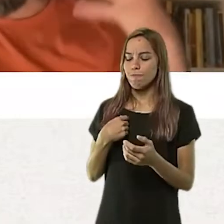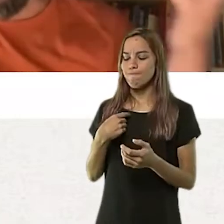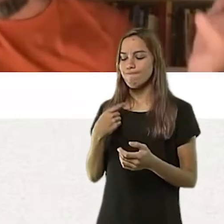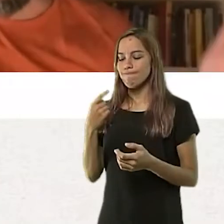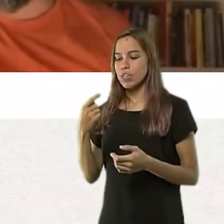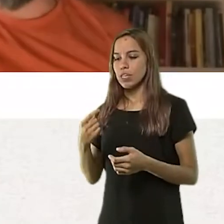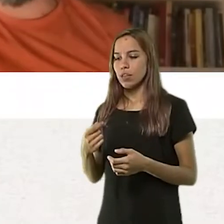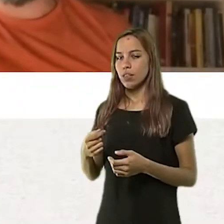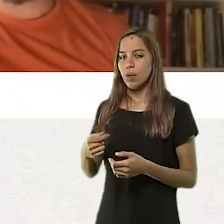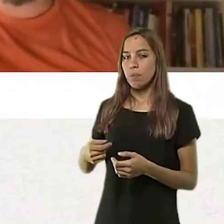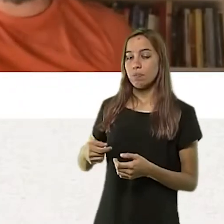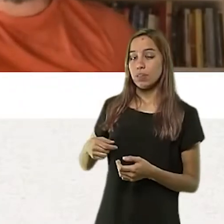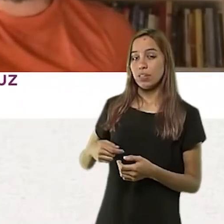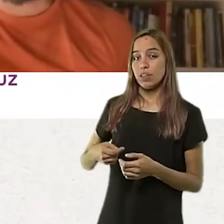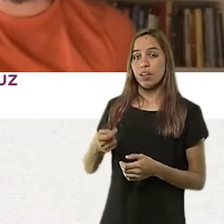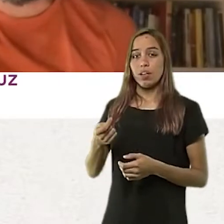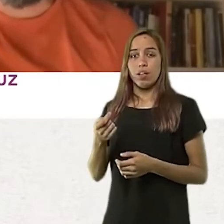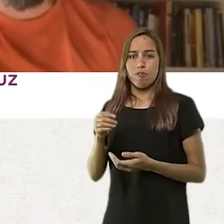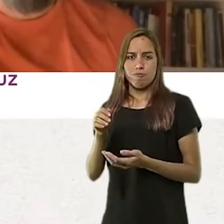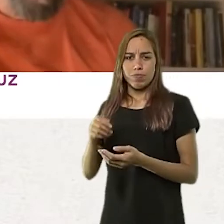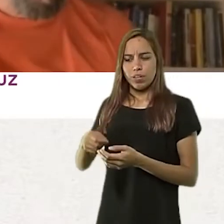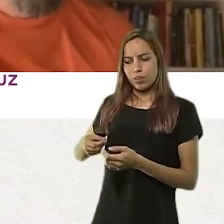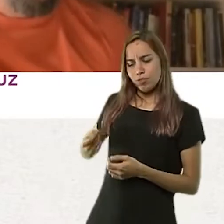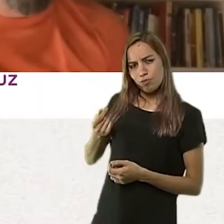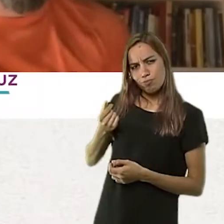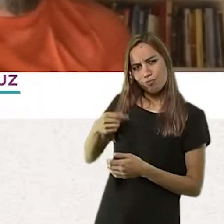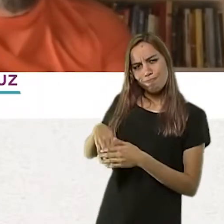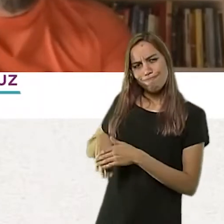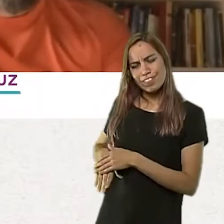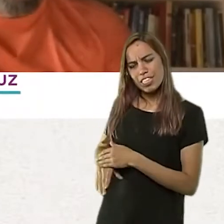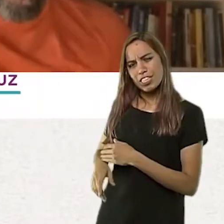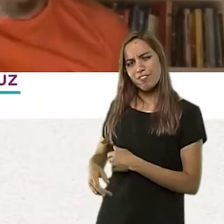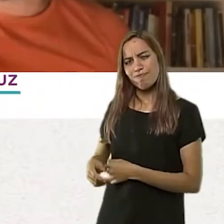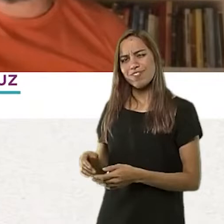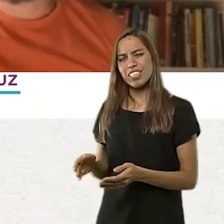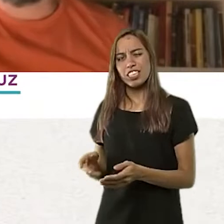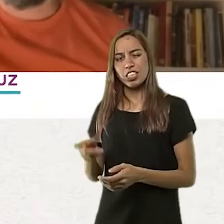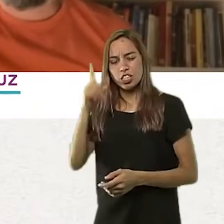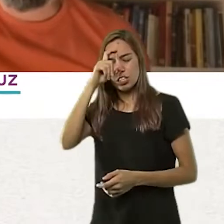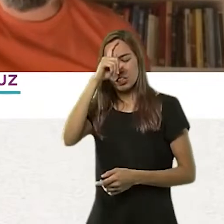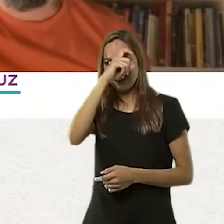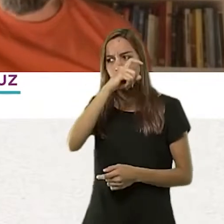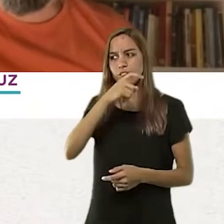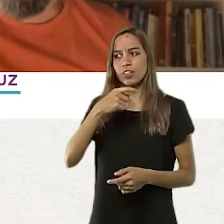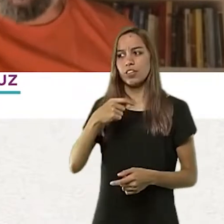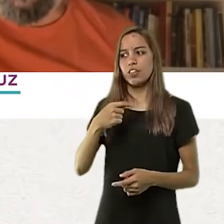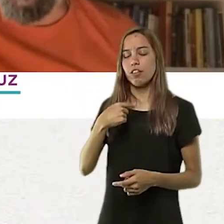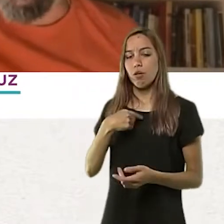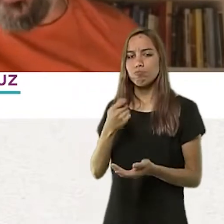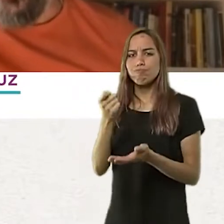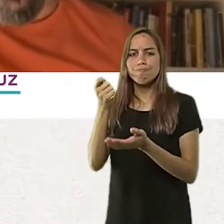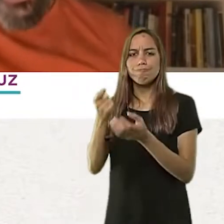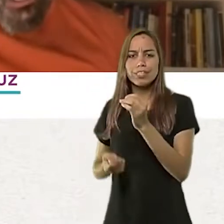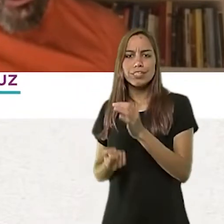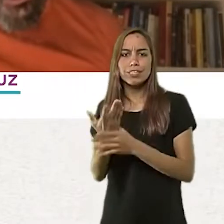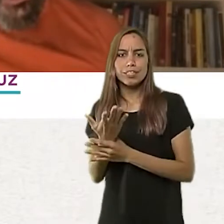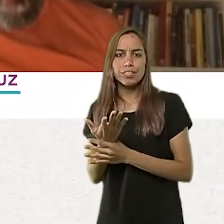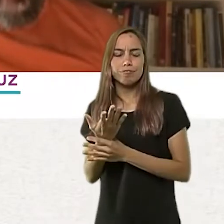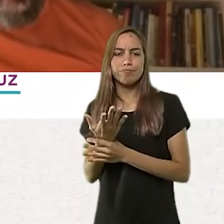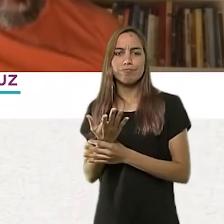aliás, mais uma crise financeira que Portugal atravessou, numa altura em que o Ministério da Cultura foi